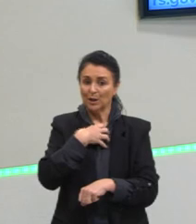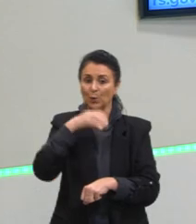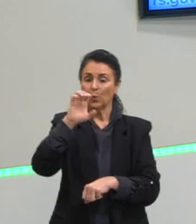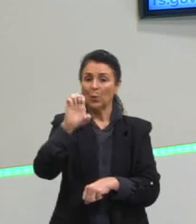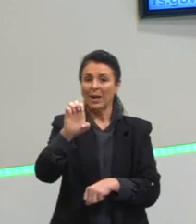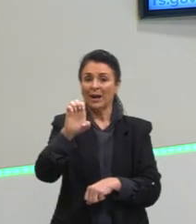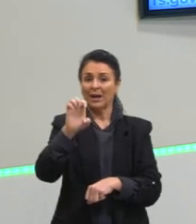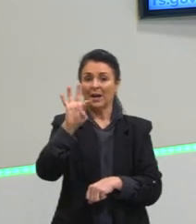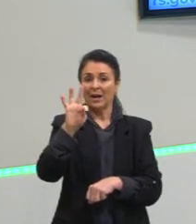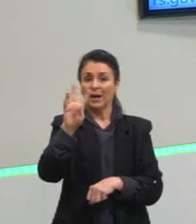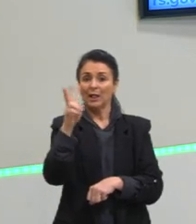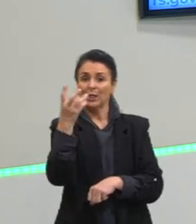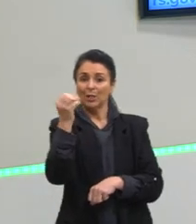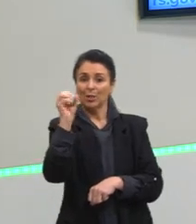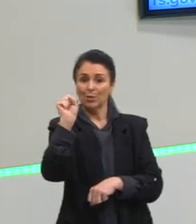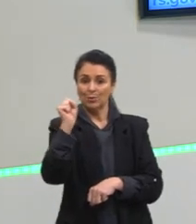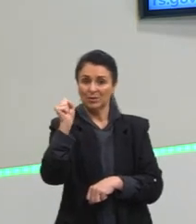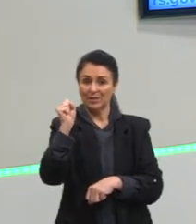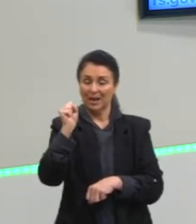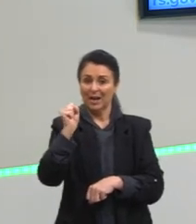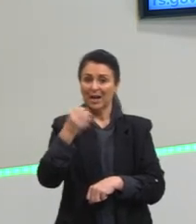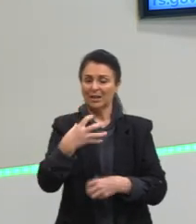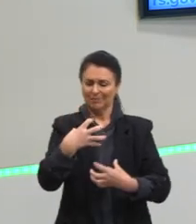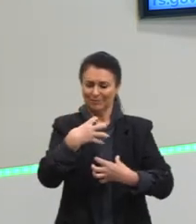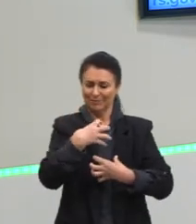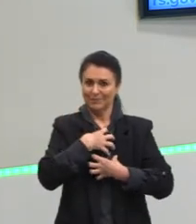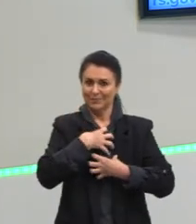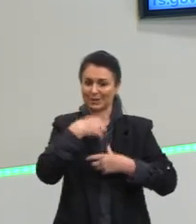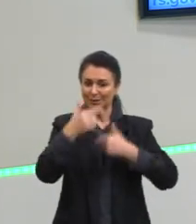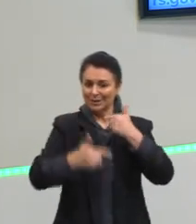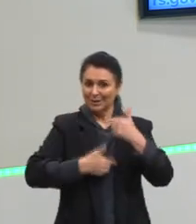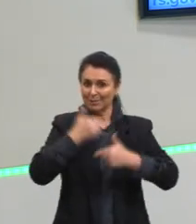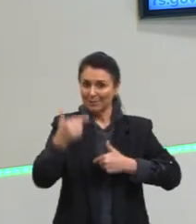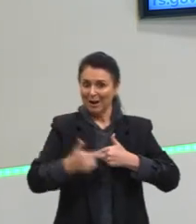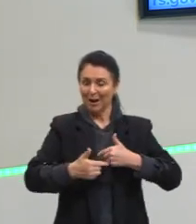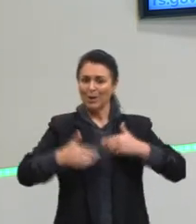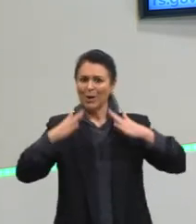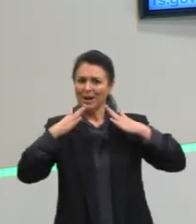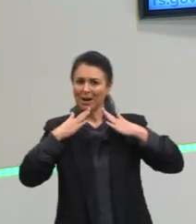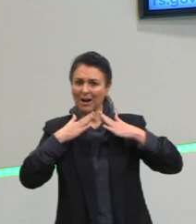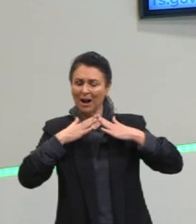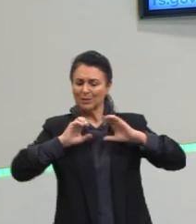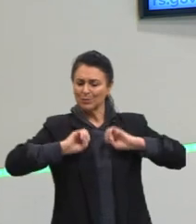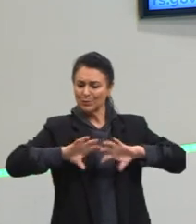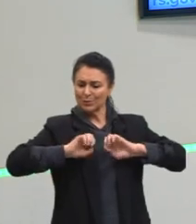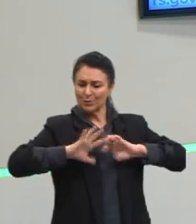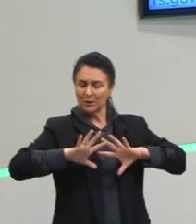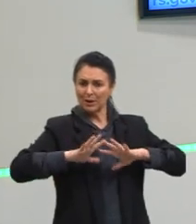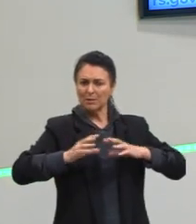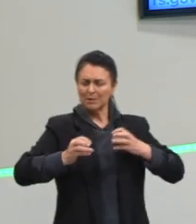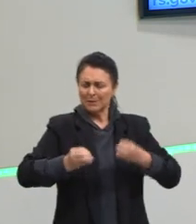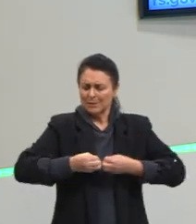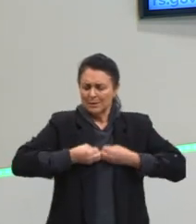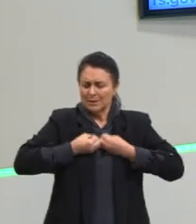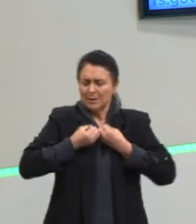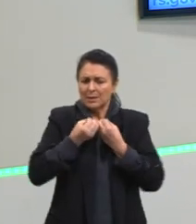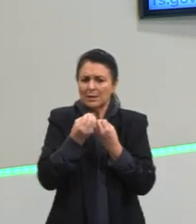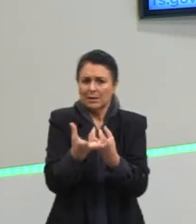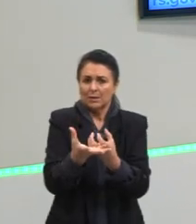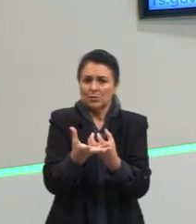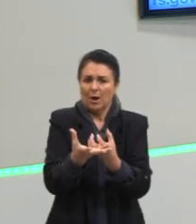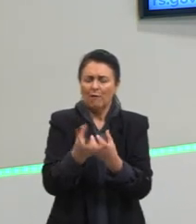Ethos da sua formação seja no trabalho seja em casa a dedicação ao trabalho a